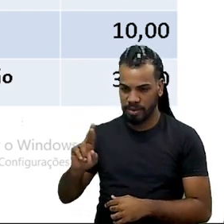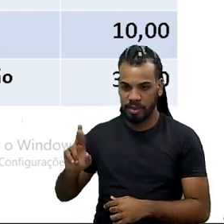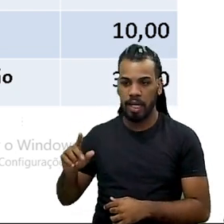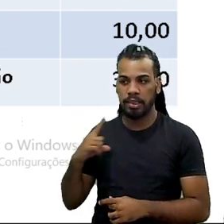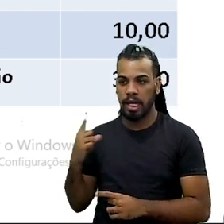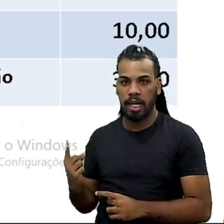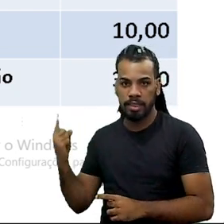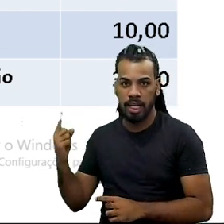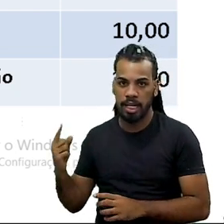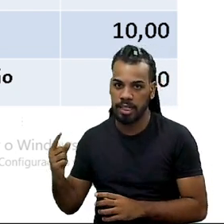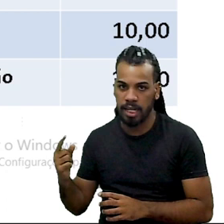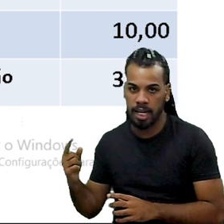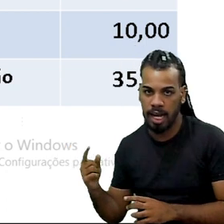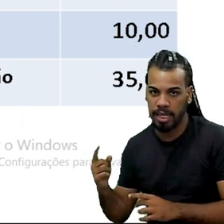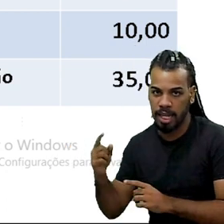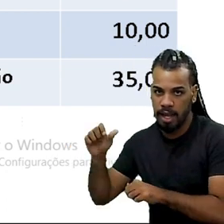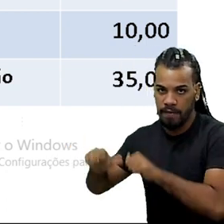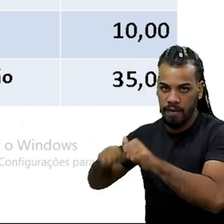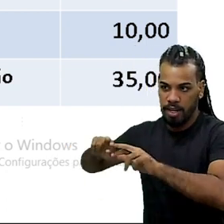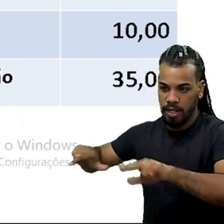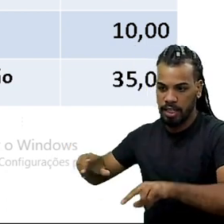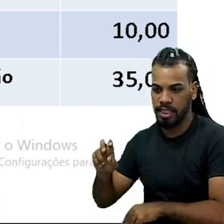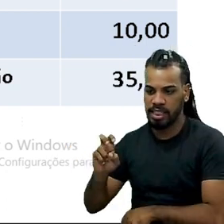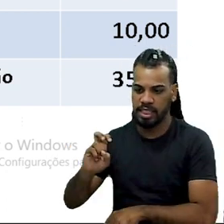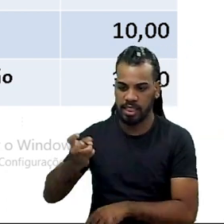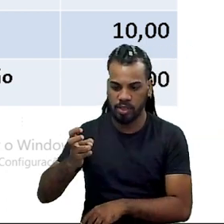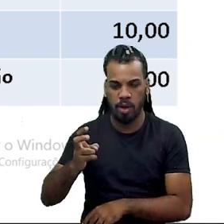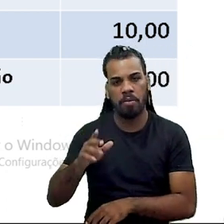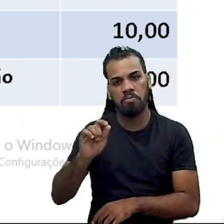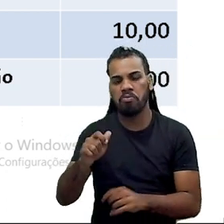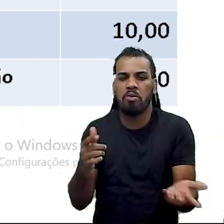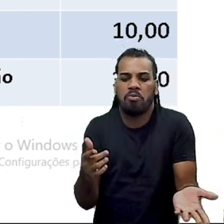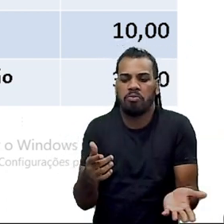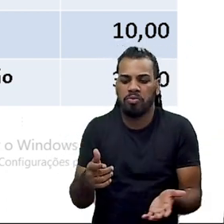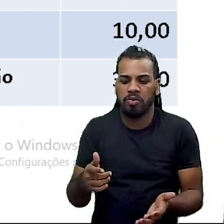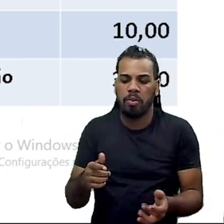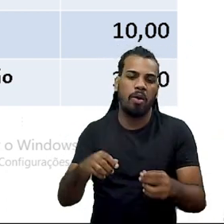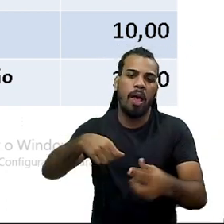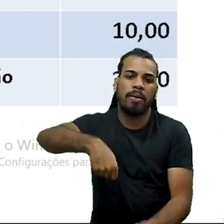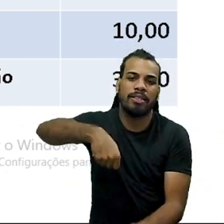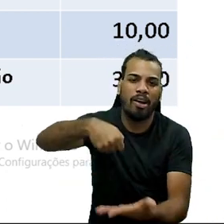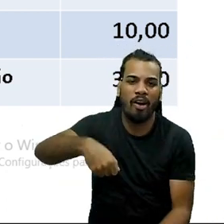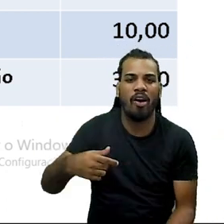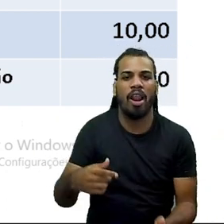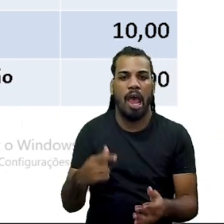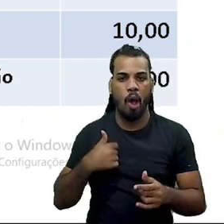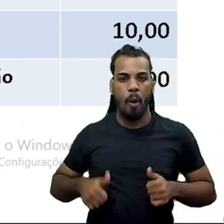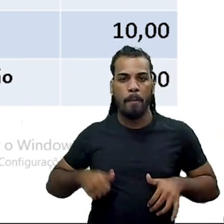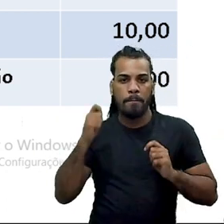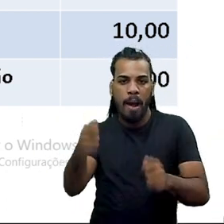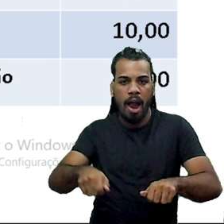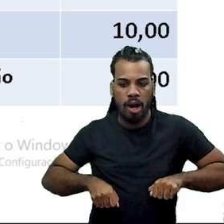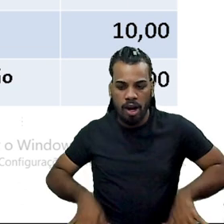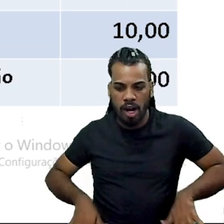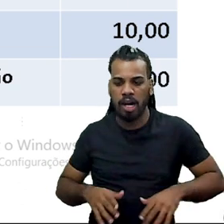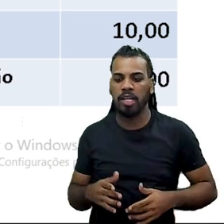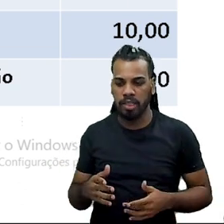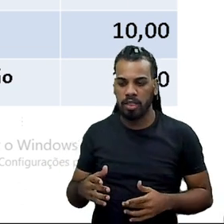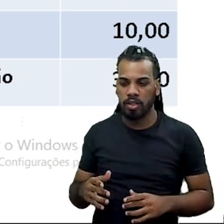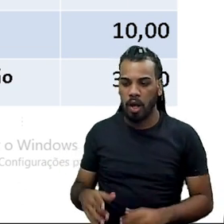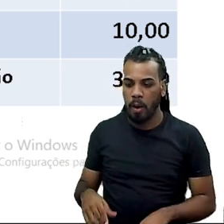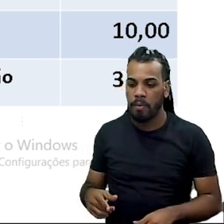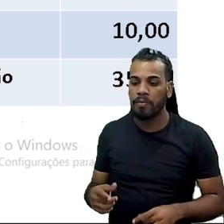ele teve como uma despesa variável R$5, que pode ser uma comissão, pode ser embalagem, e teve um custo variável, pode ser até por